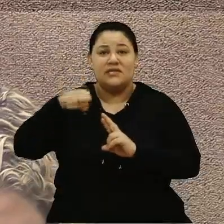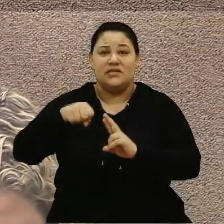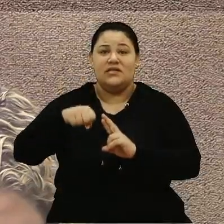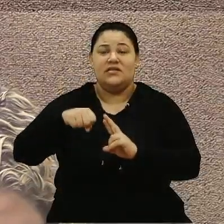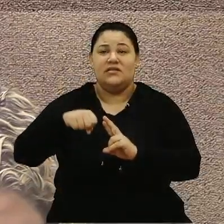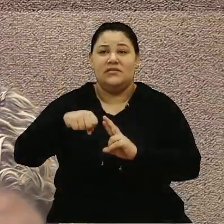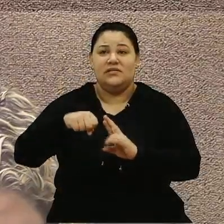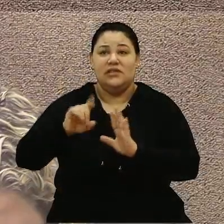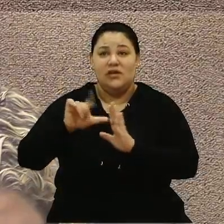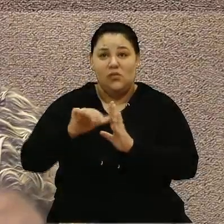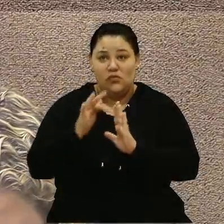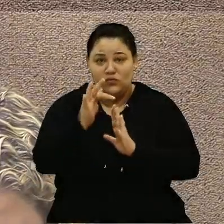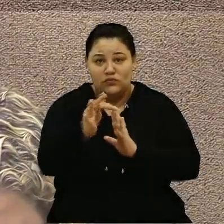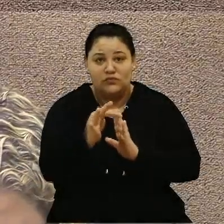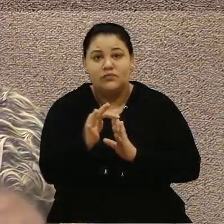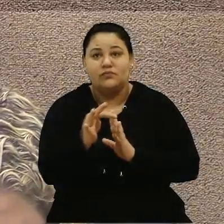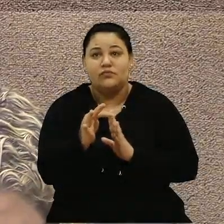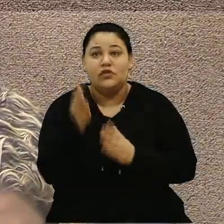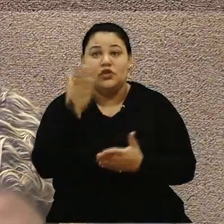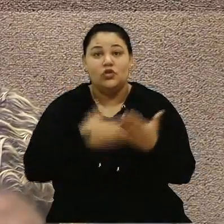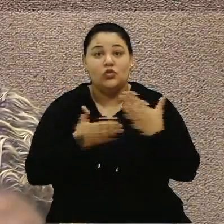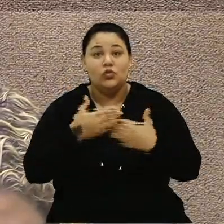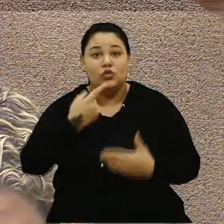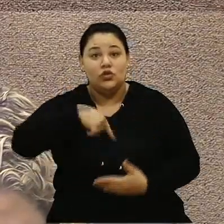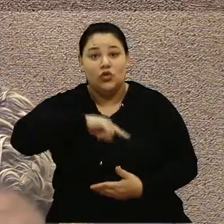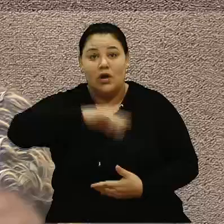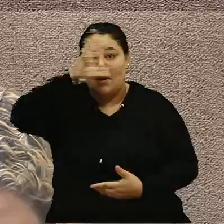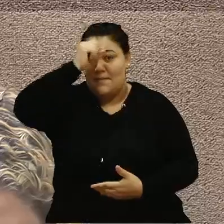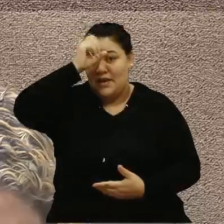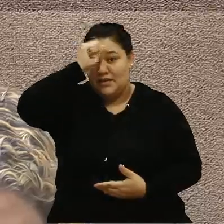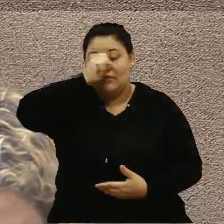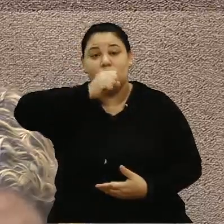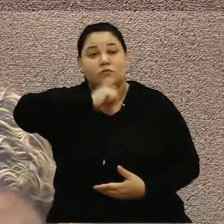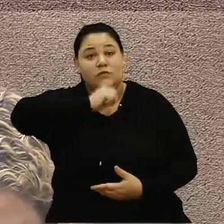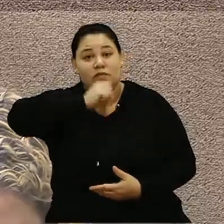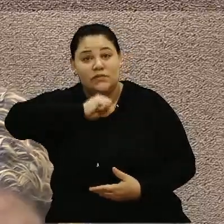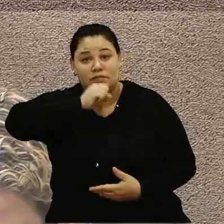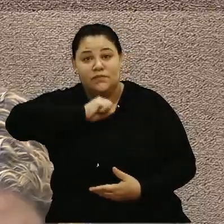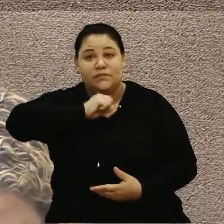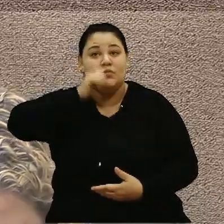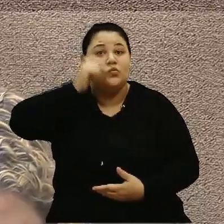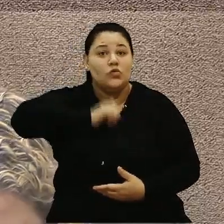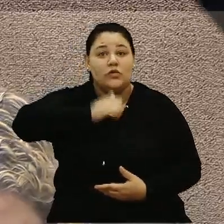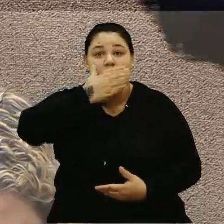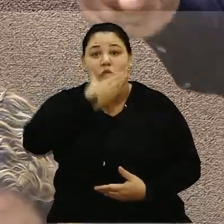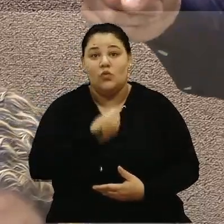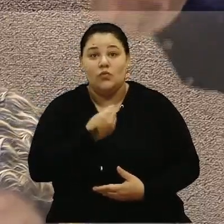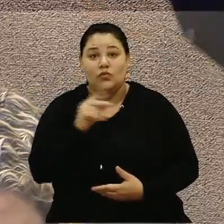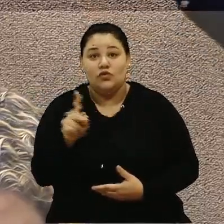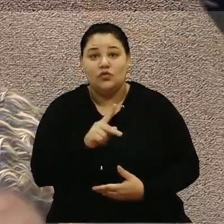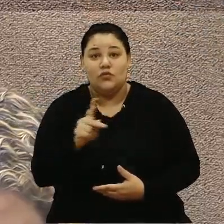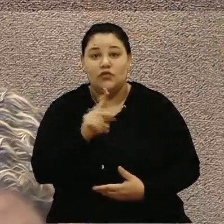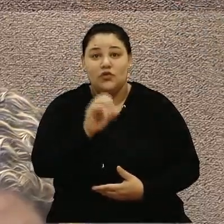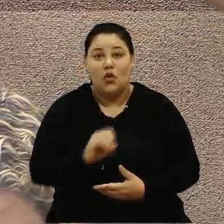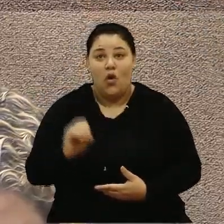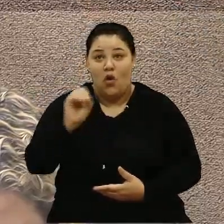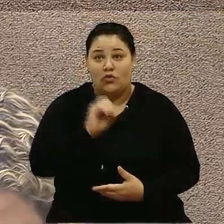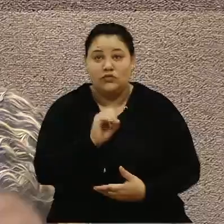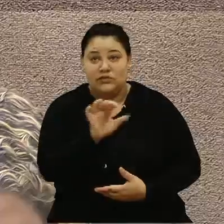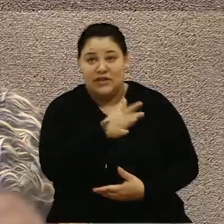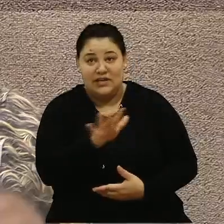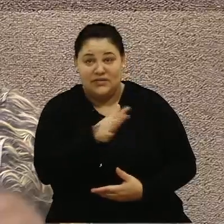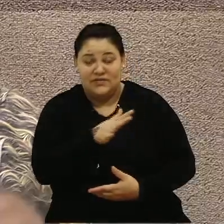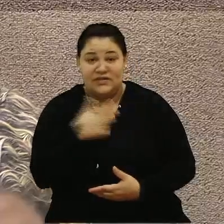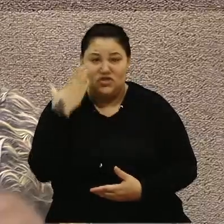frente, aquilo que nós aprendemos do nono, da nona, do pai e da mãe, e daqueles professores maravilhosos que de vez em quando nos